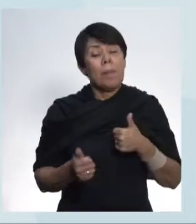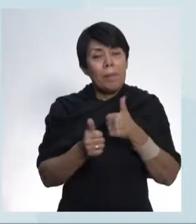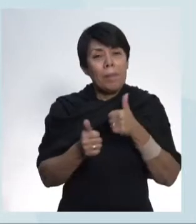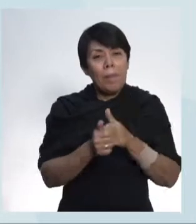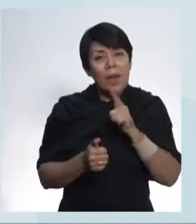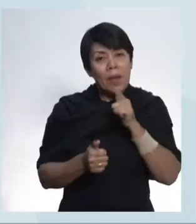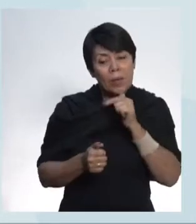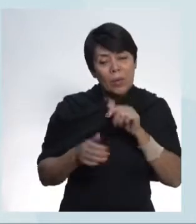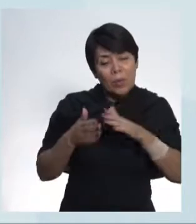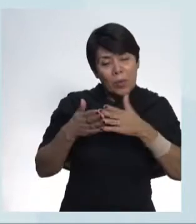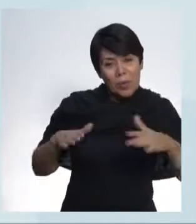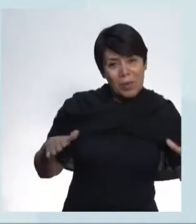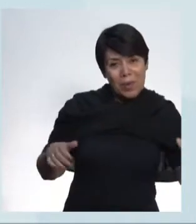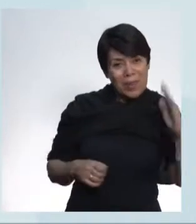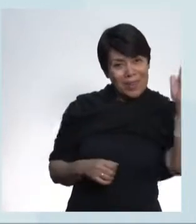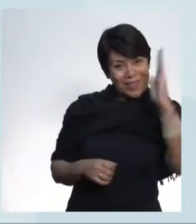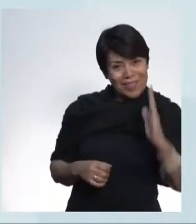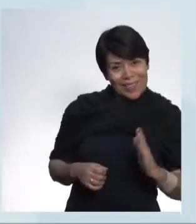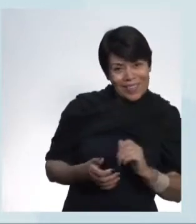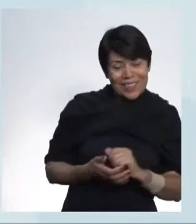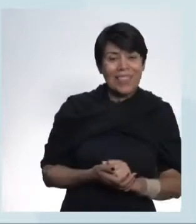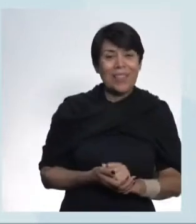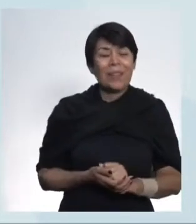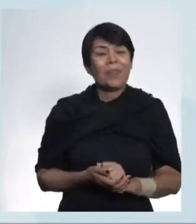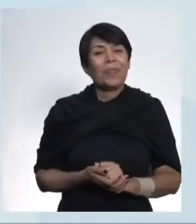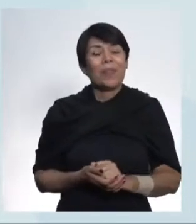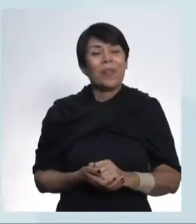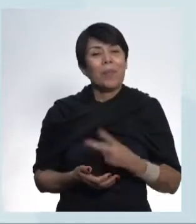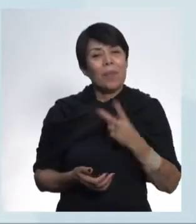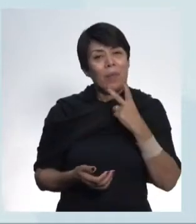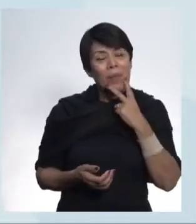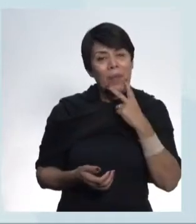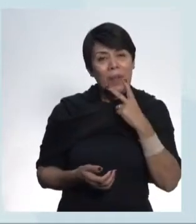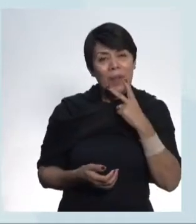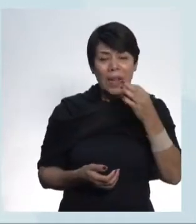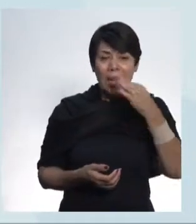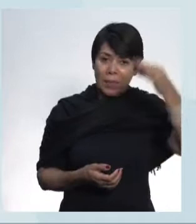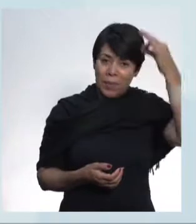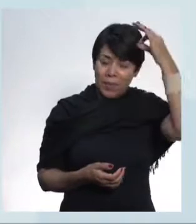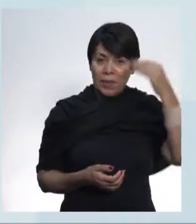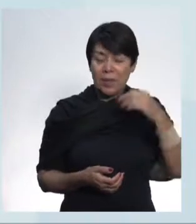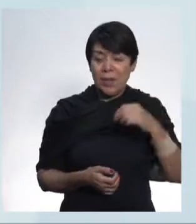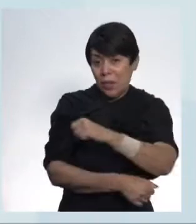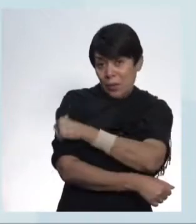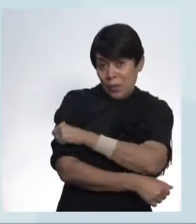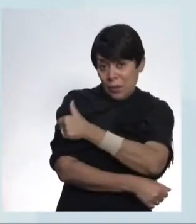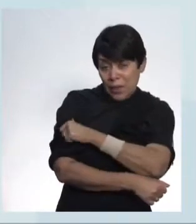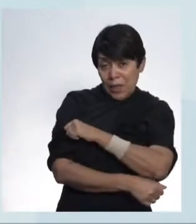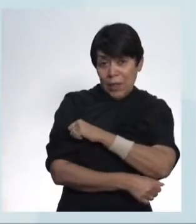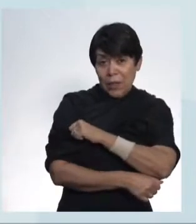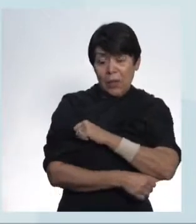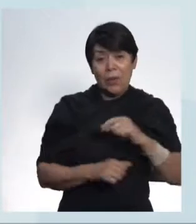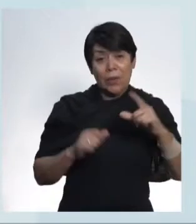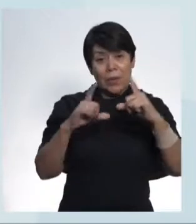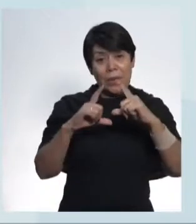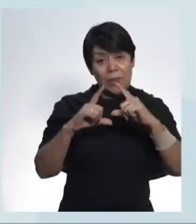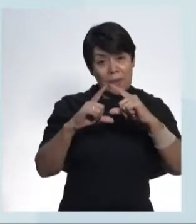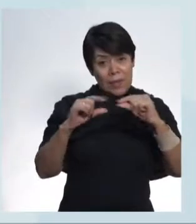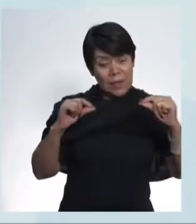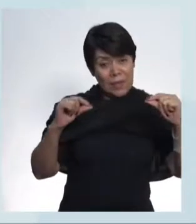litorâneas brasileiras, como o estado de Espírito Santo, Rio de Janeiro e Santa Catarina, o estado de